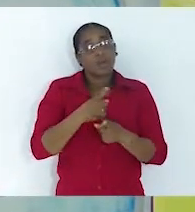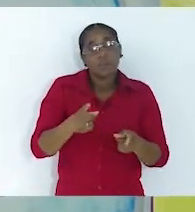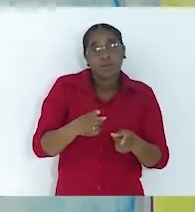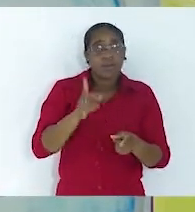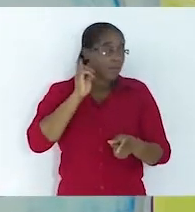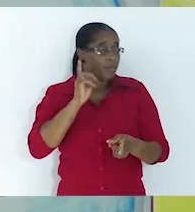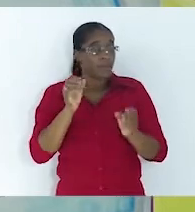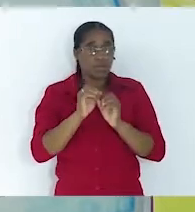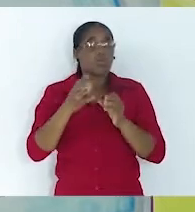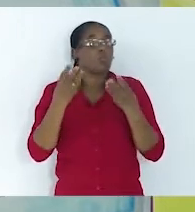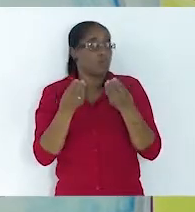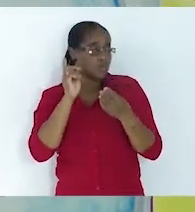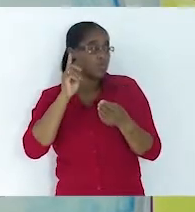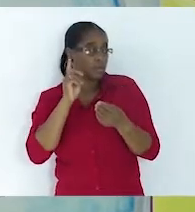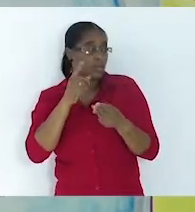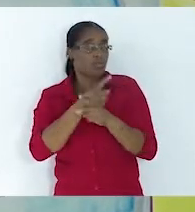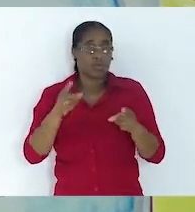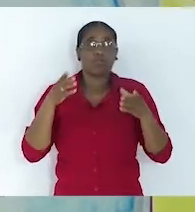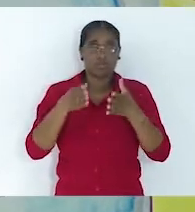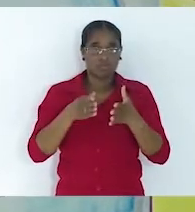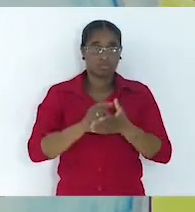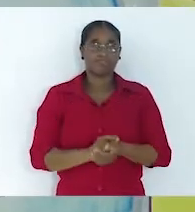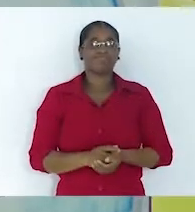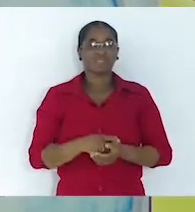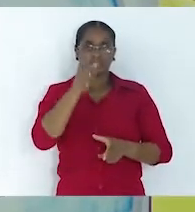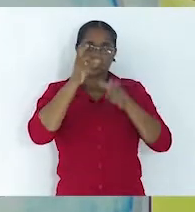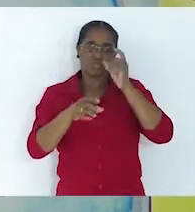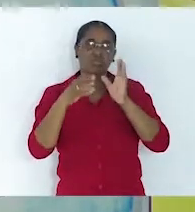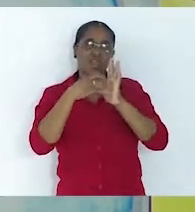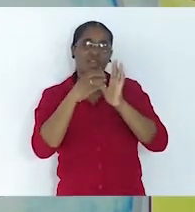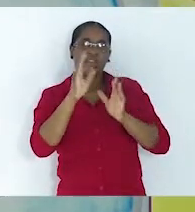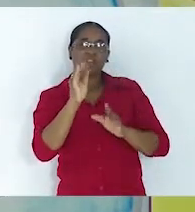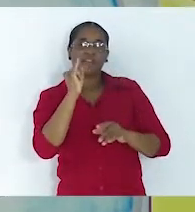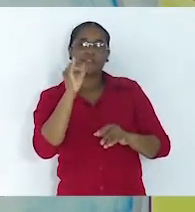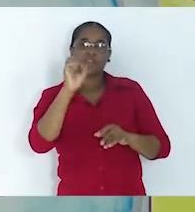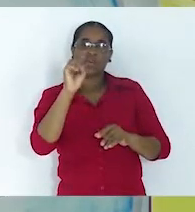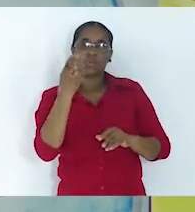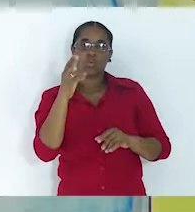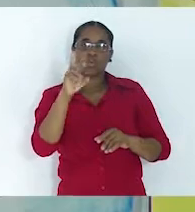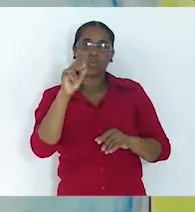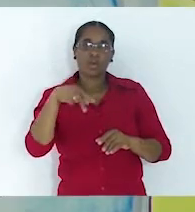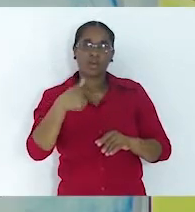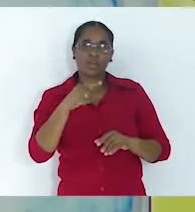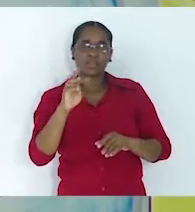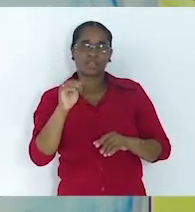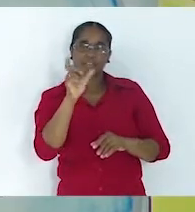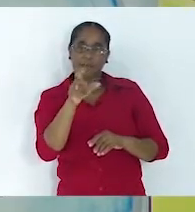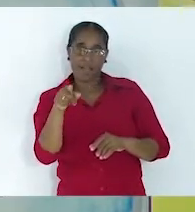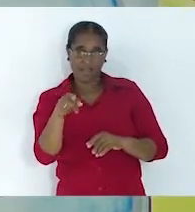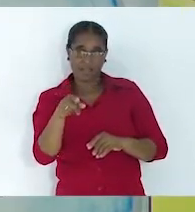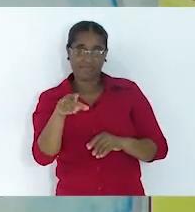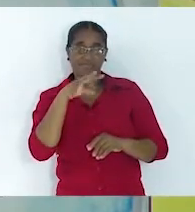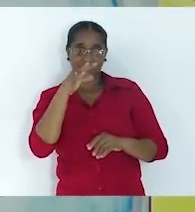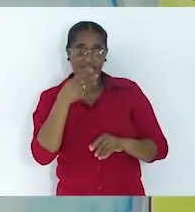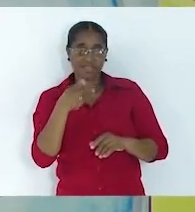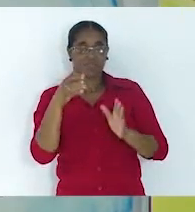porque vão colaborar. As figurantes, a própria palavra diz, figura, mantém-se ali. Como já eu tinha